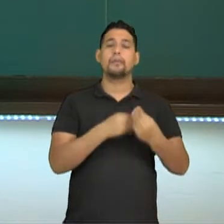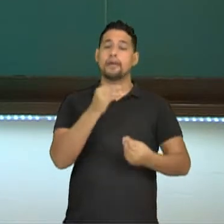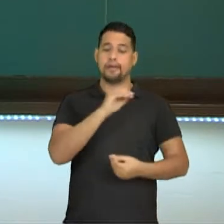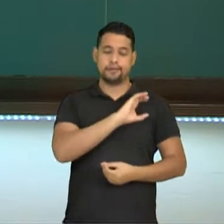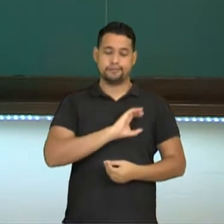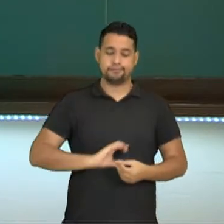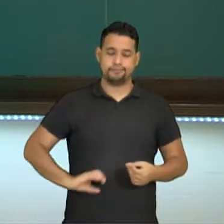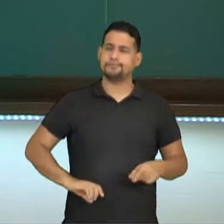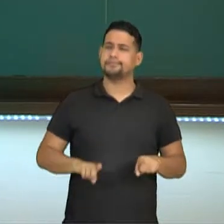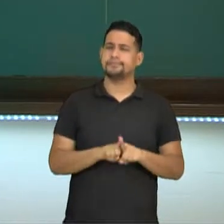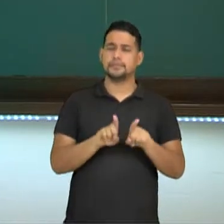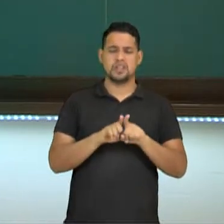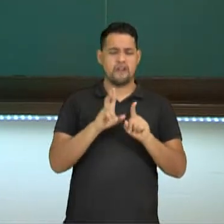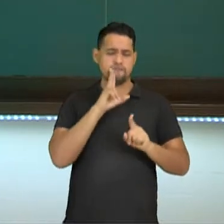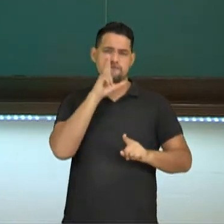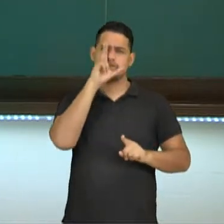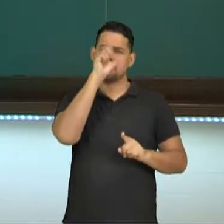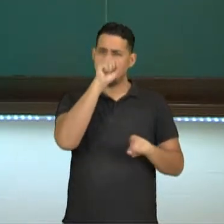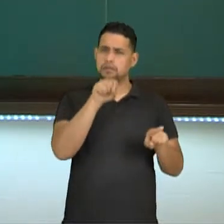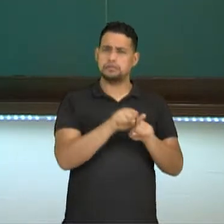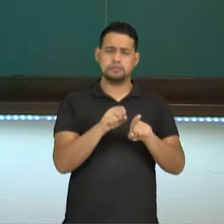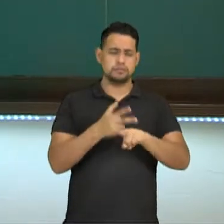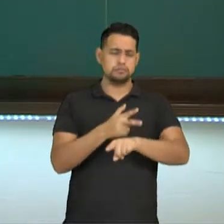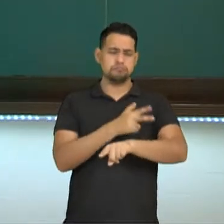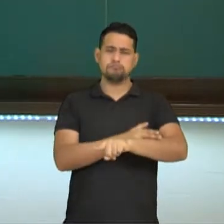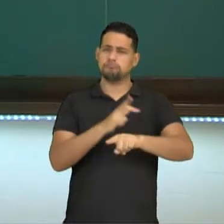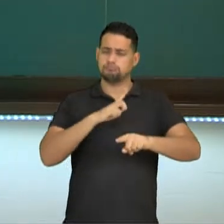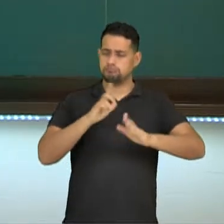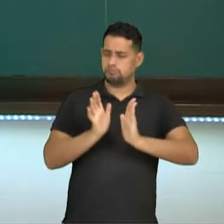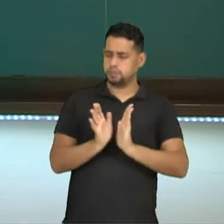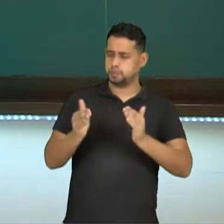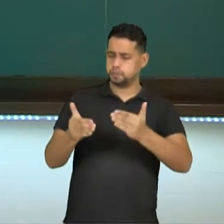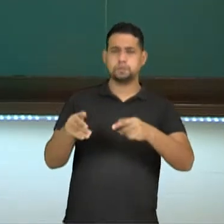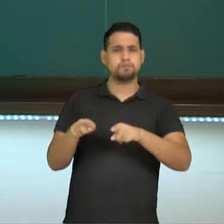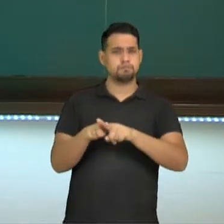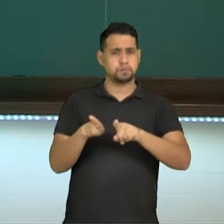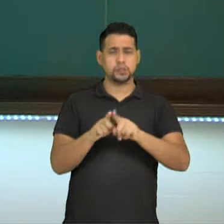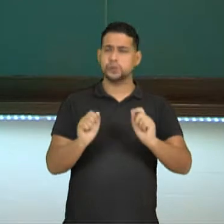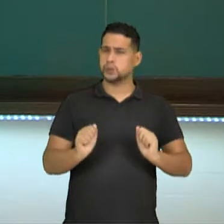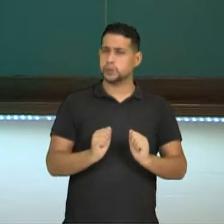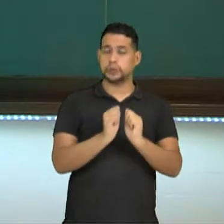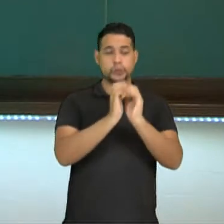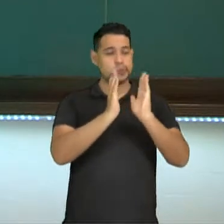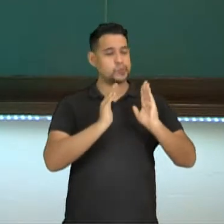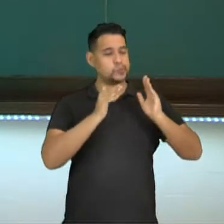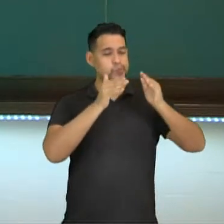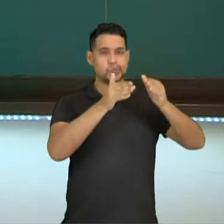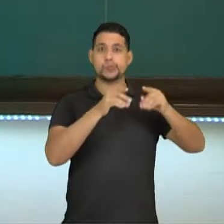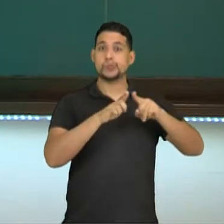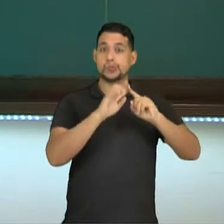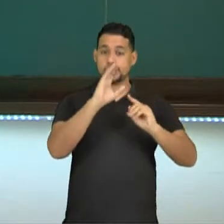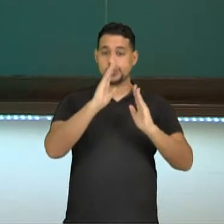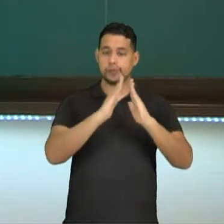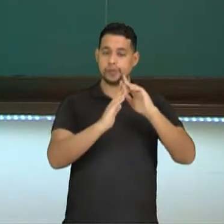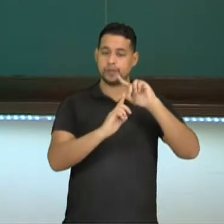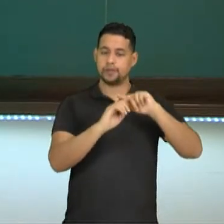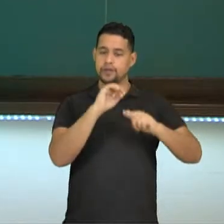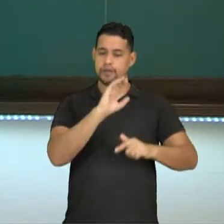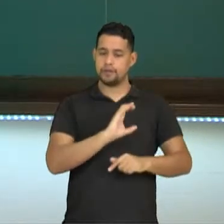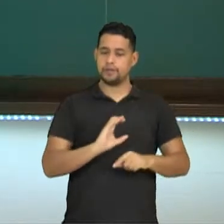cristianismo, então, né, o grande poder na Idade Média vai estar, né, em grande parte centrado nas mãos da Igreja